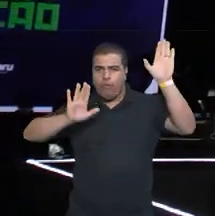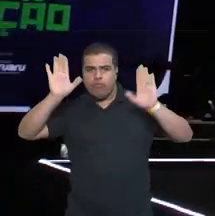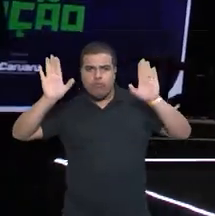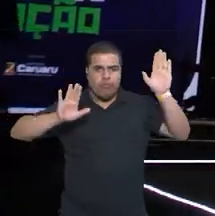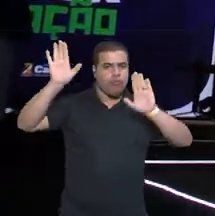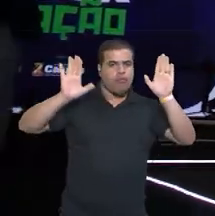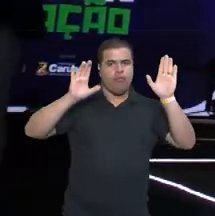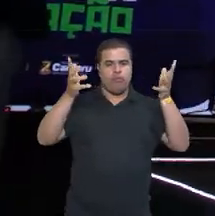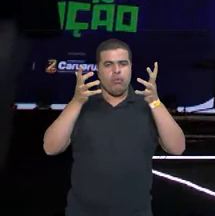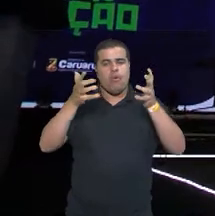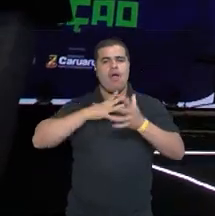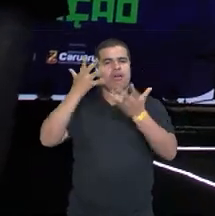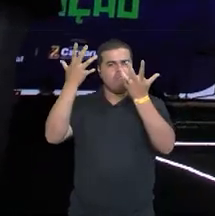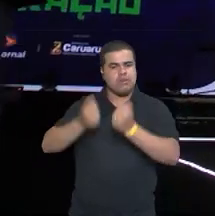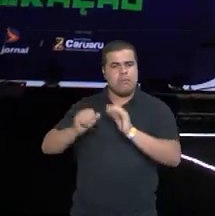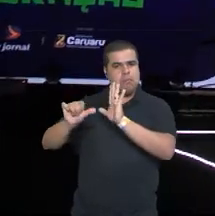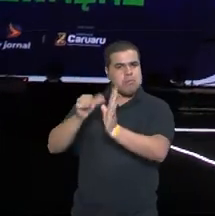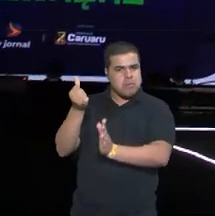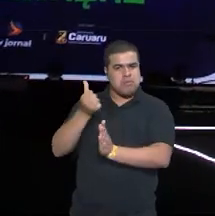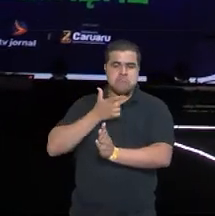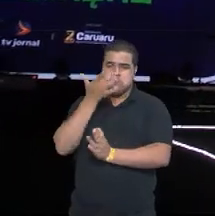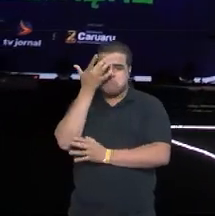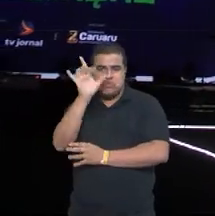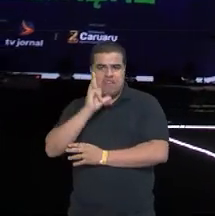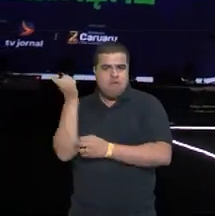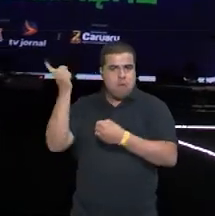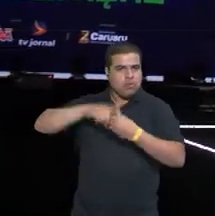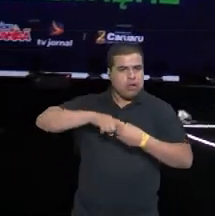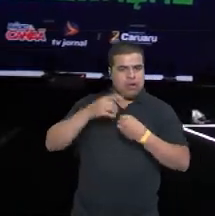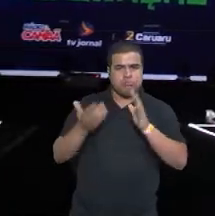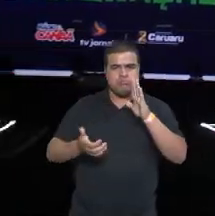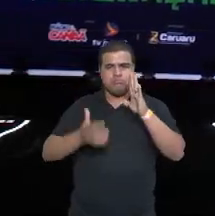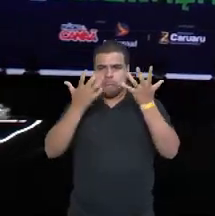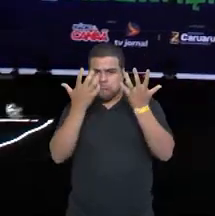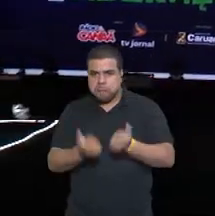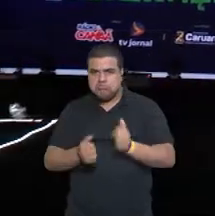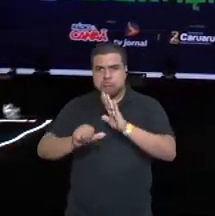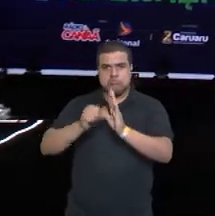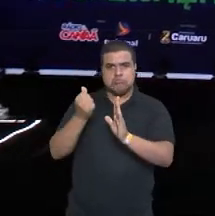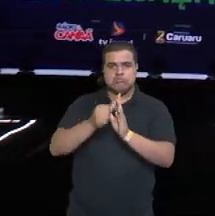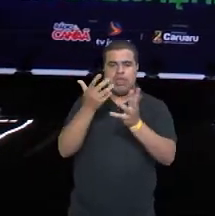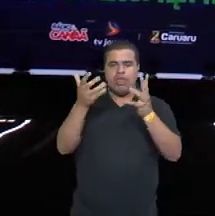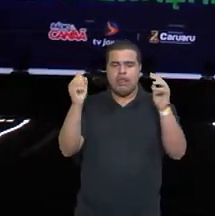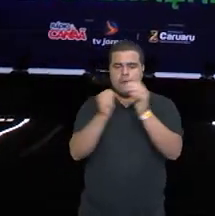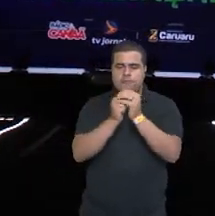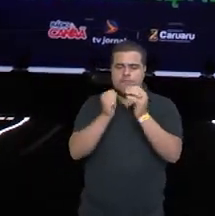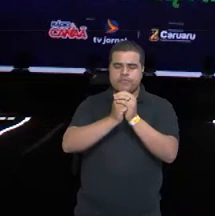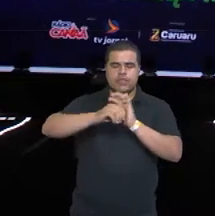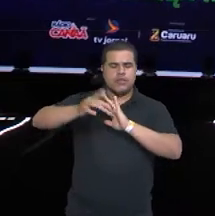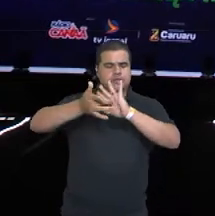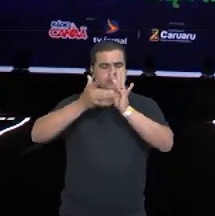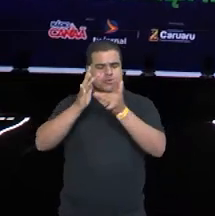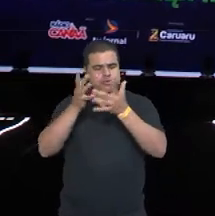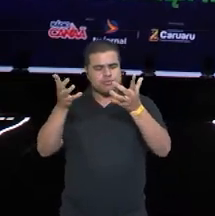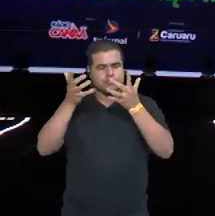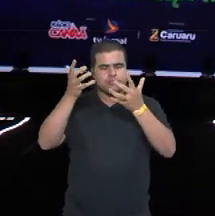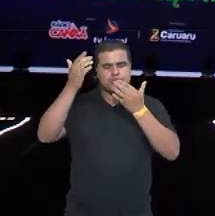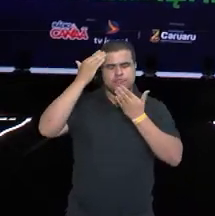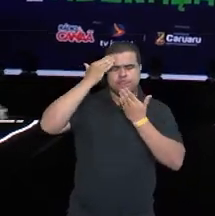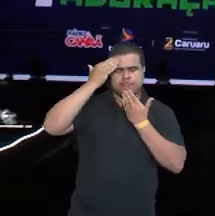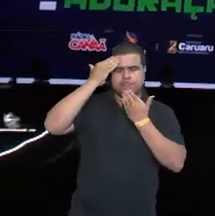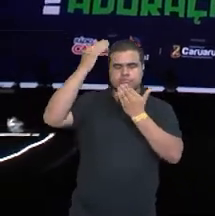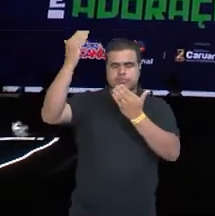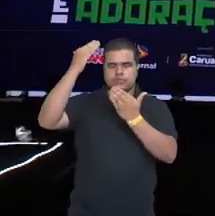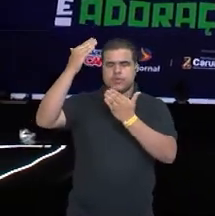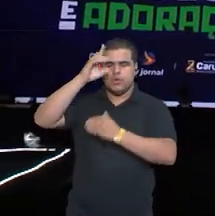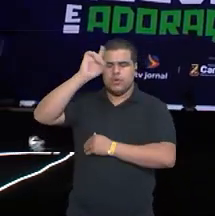Jesus ou aceitando pela primeira vez e eu quero apresentar você em oração Jesus eu quero te render O